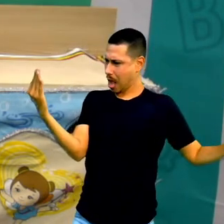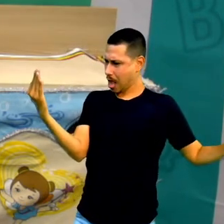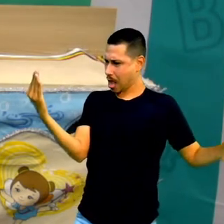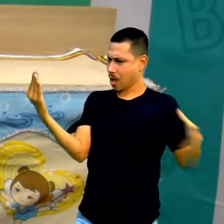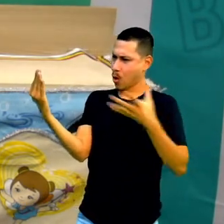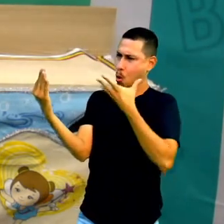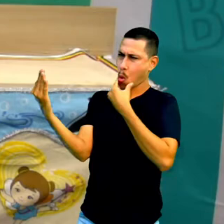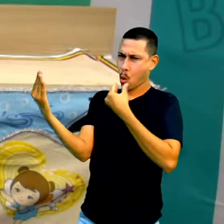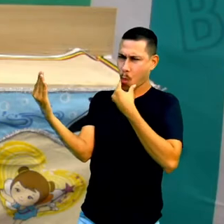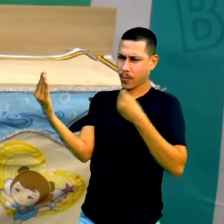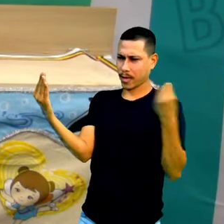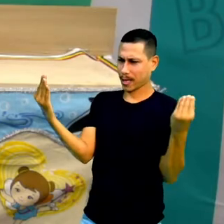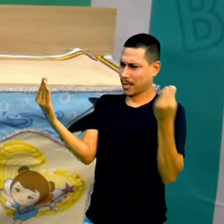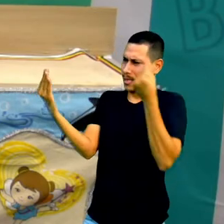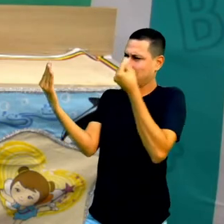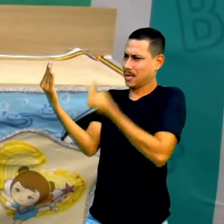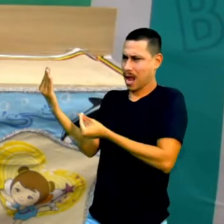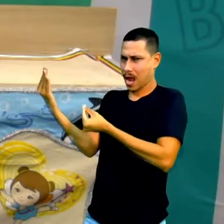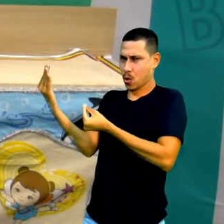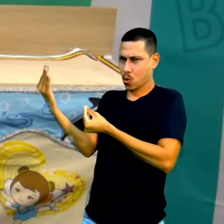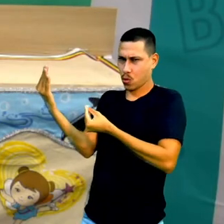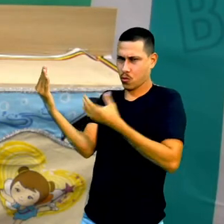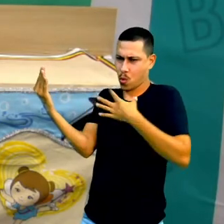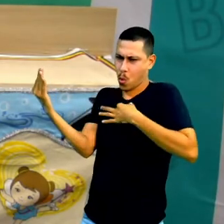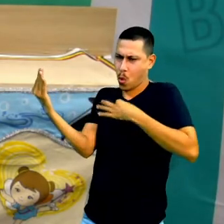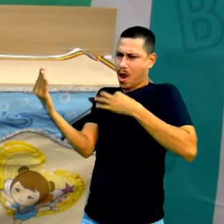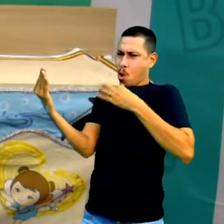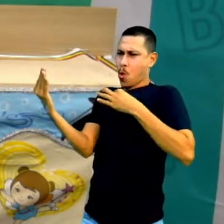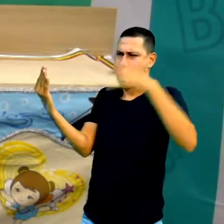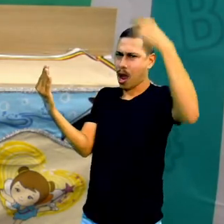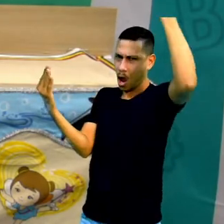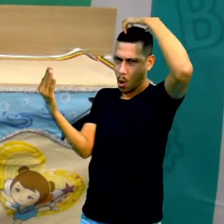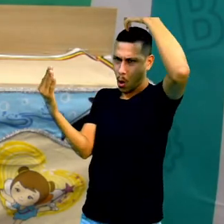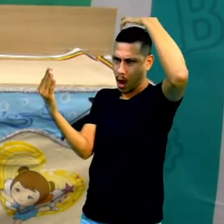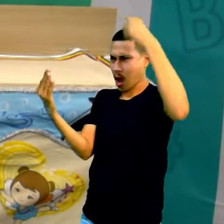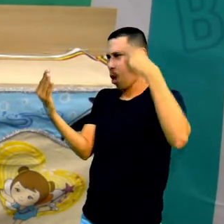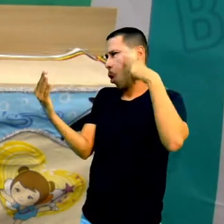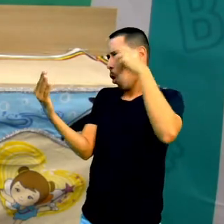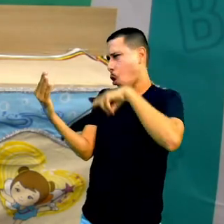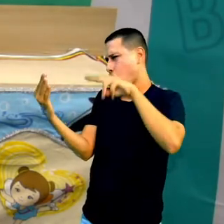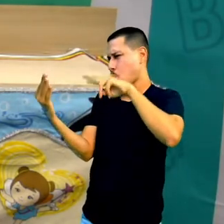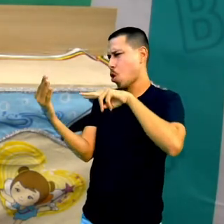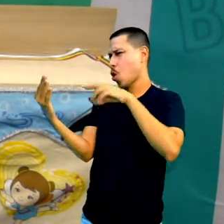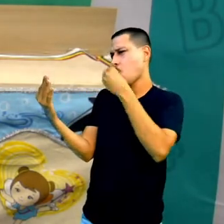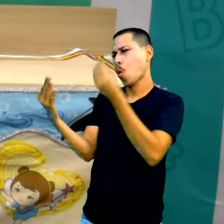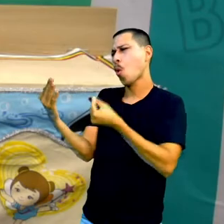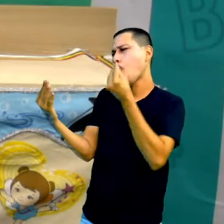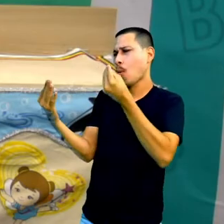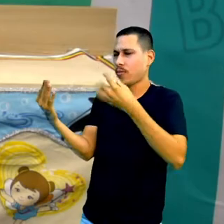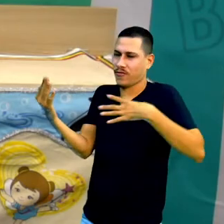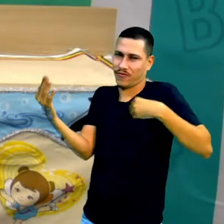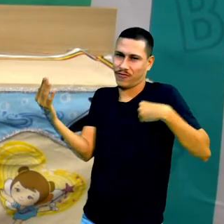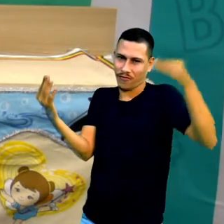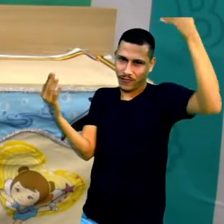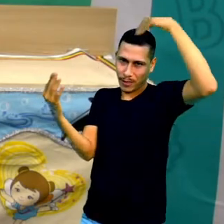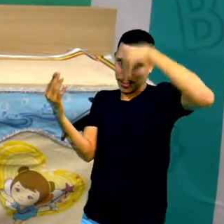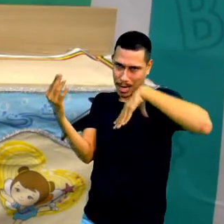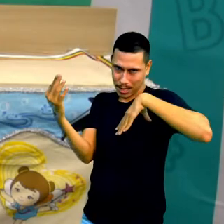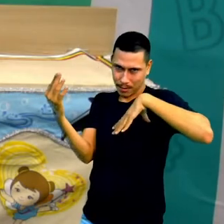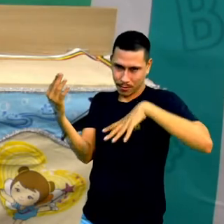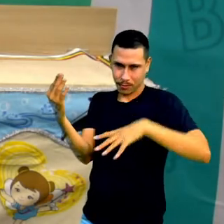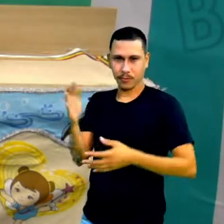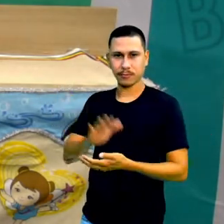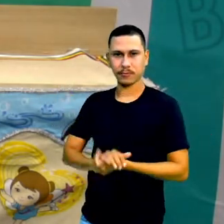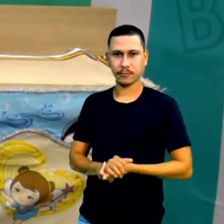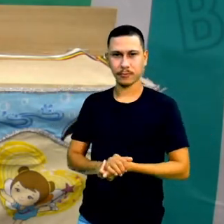os homens deram a roupa, né, leiturinha? O rei fez de conta que estava vestindo. Crianças!